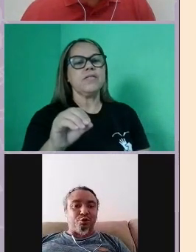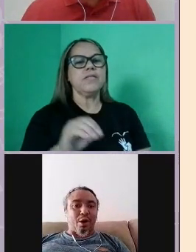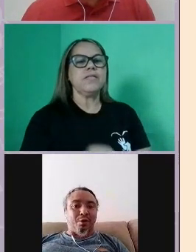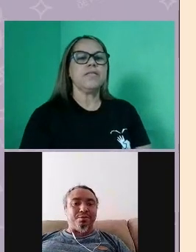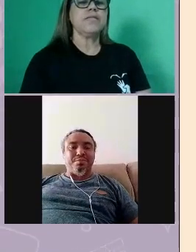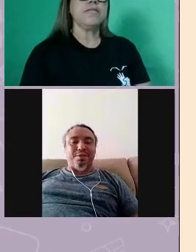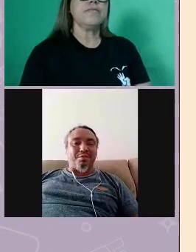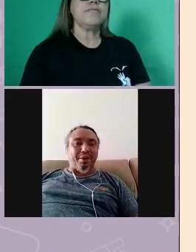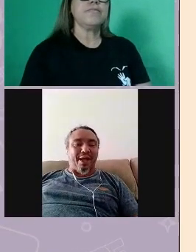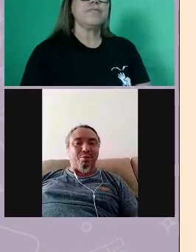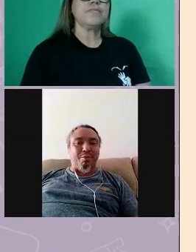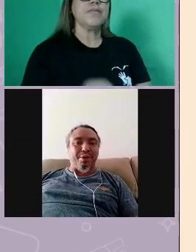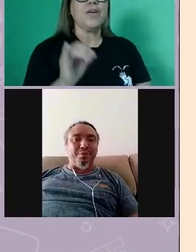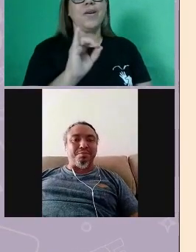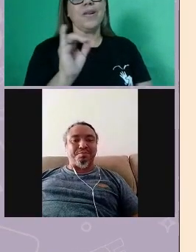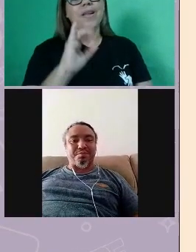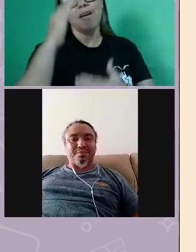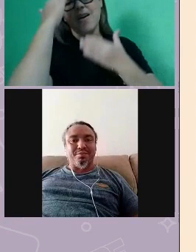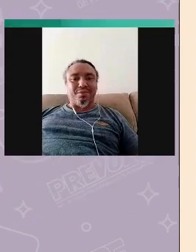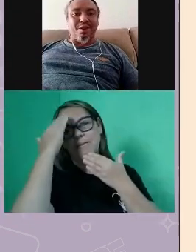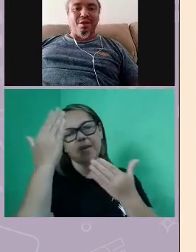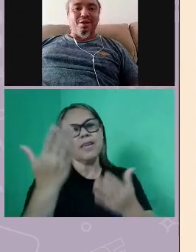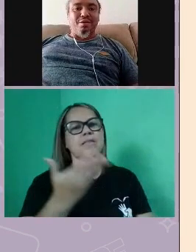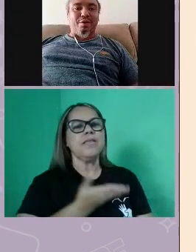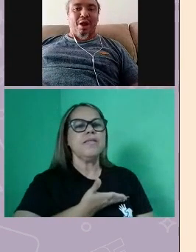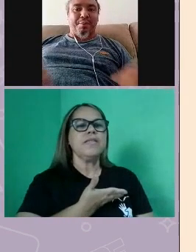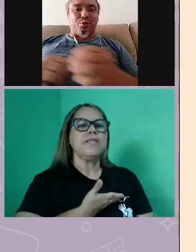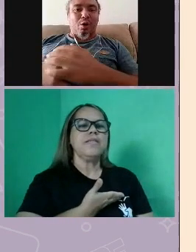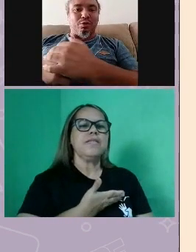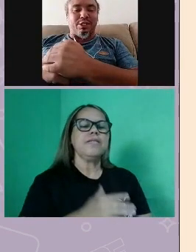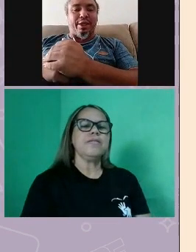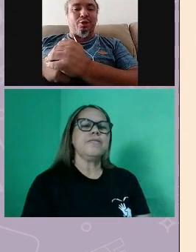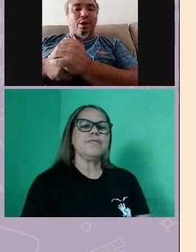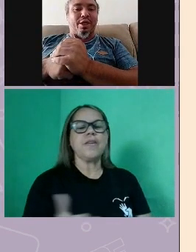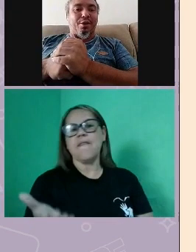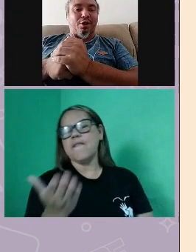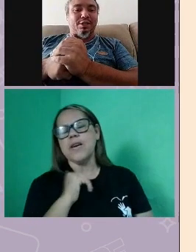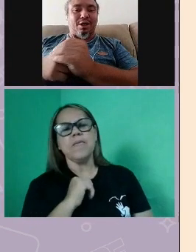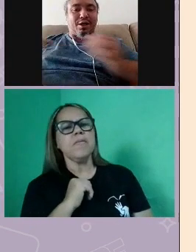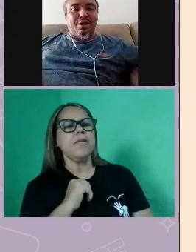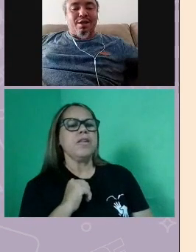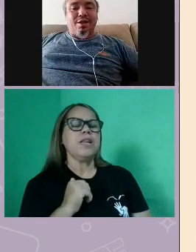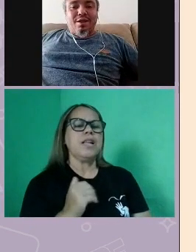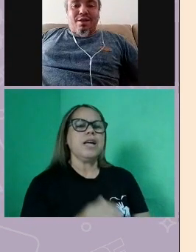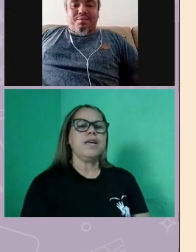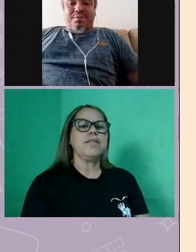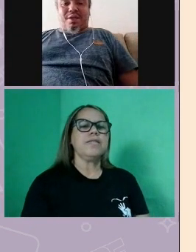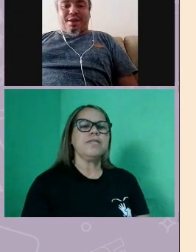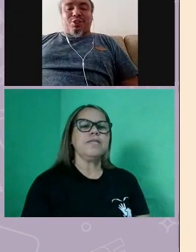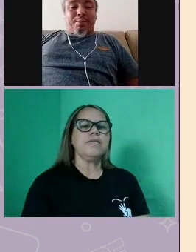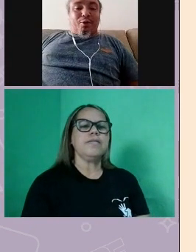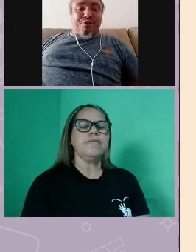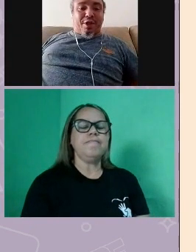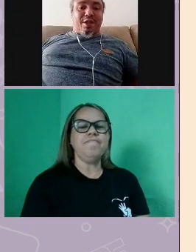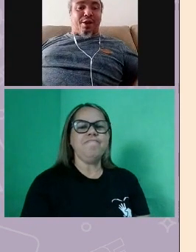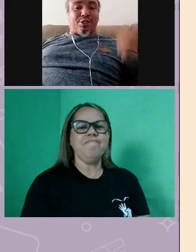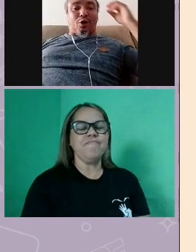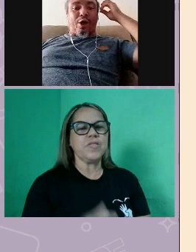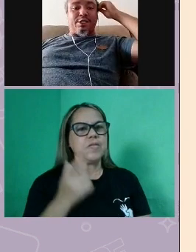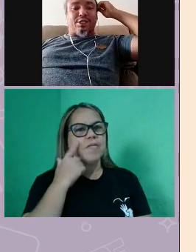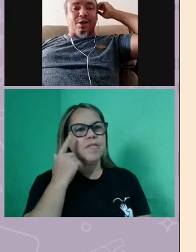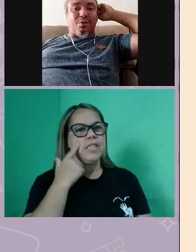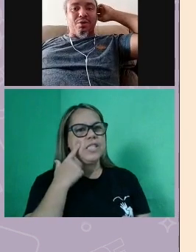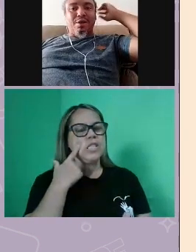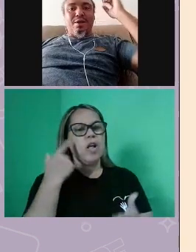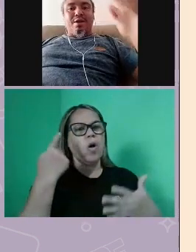valeu João obrigado meu amigo vamos lá pessoal seguindo aqui a nossa a nossa provinha aqui a